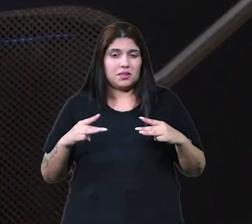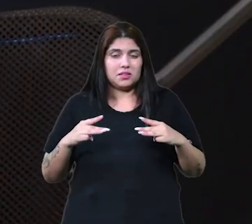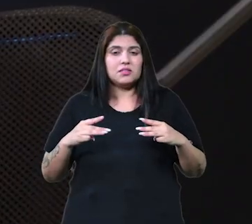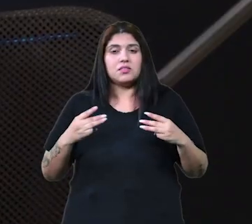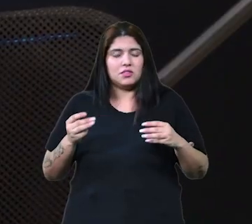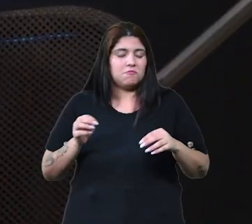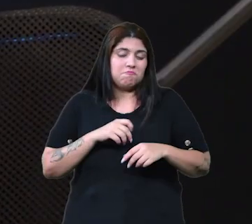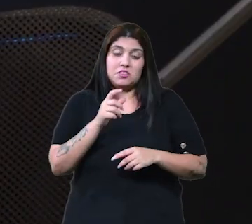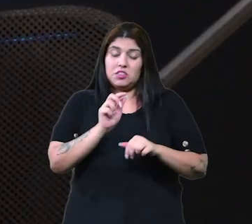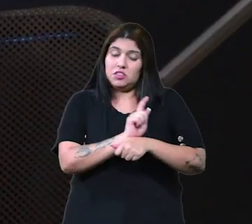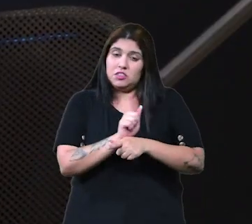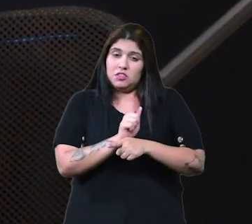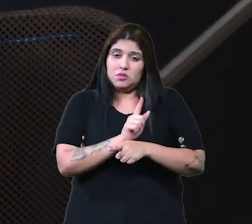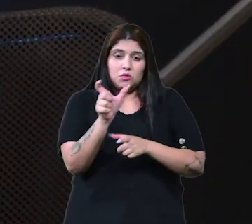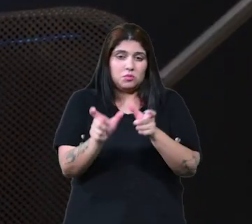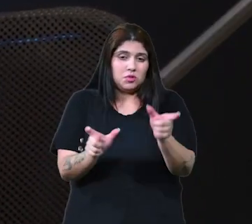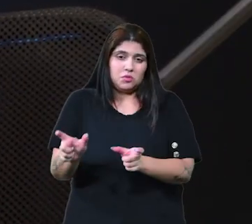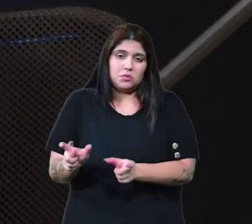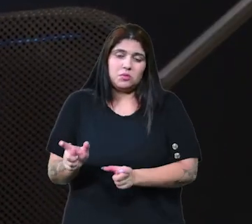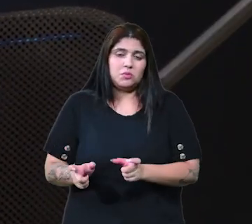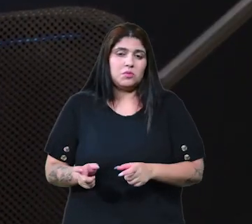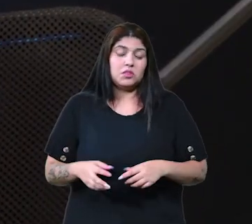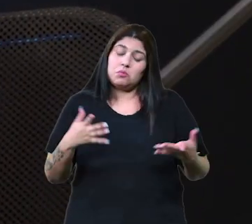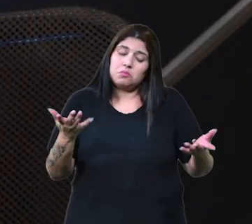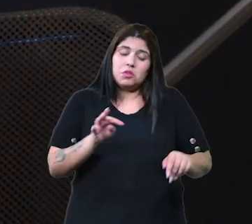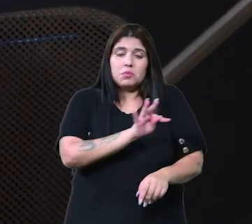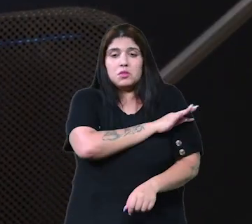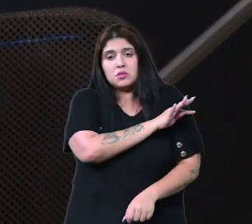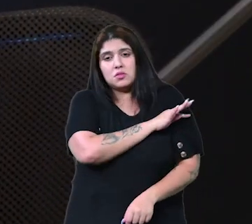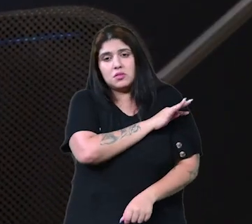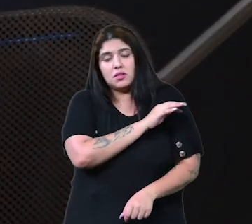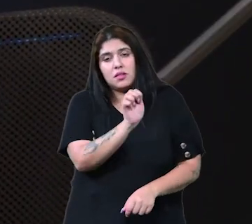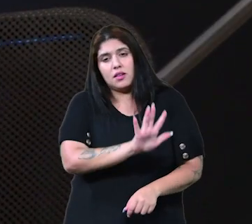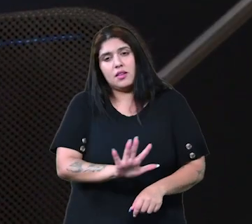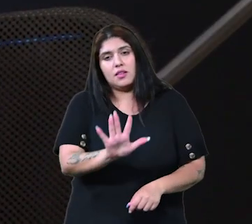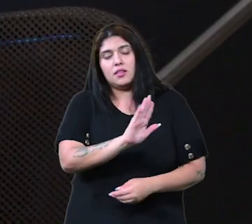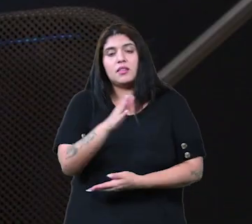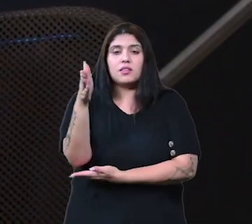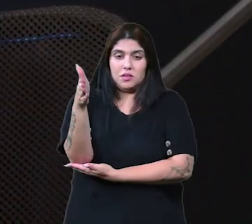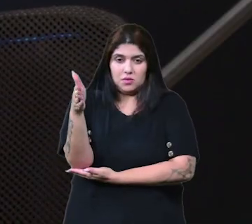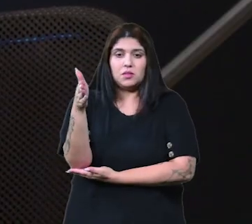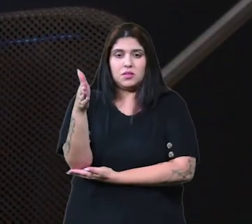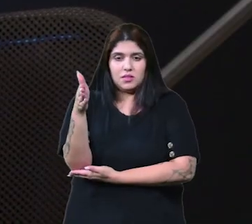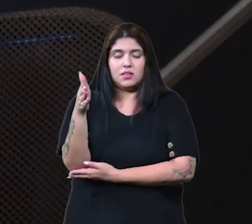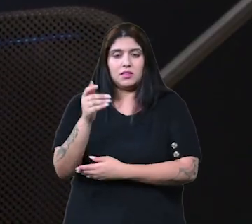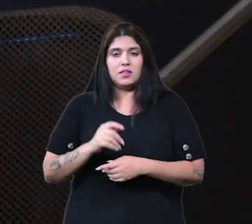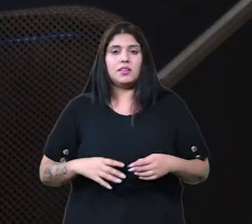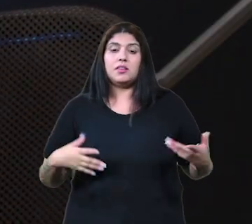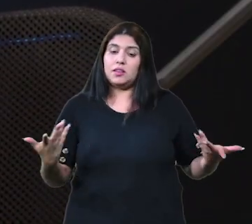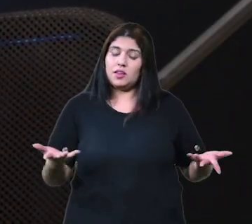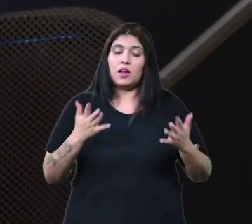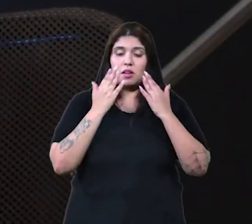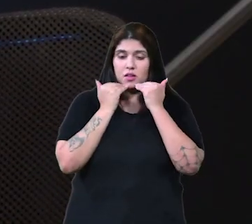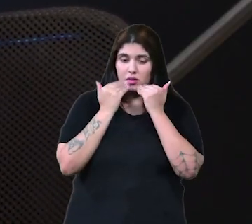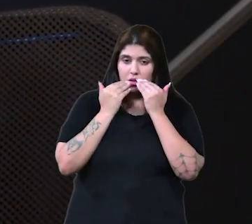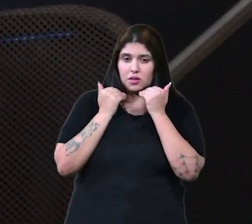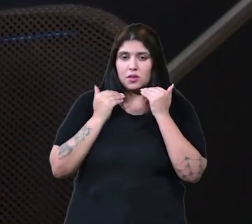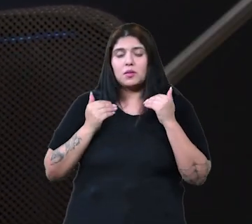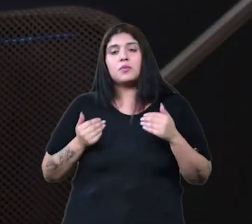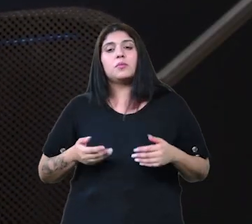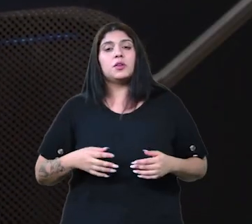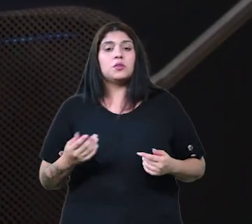né, além, obviamente, da parte toda técnica, né, da hotelaria, que aí entra a governança, alimentos e bebidas,